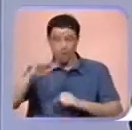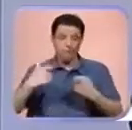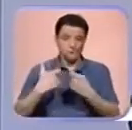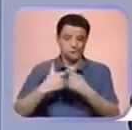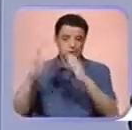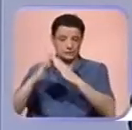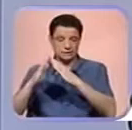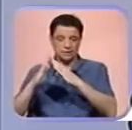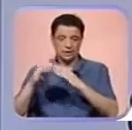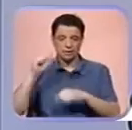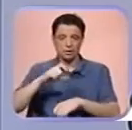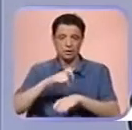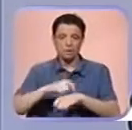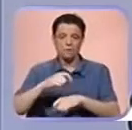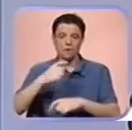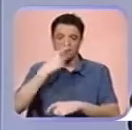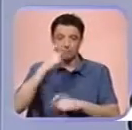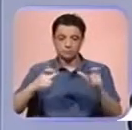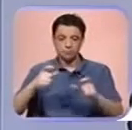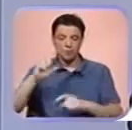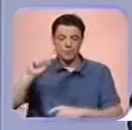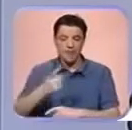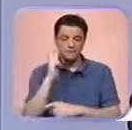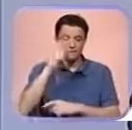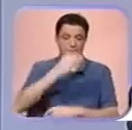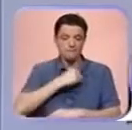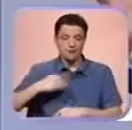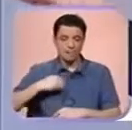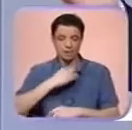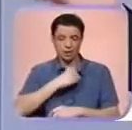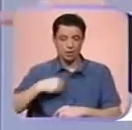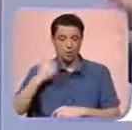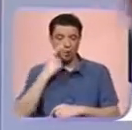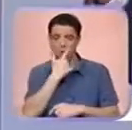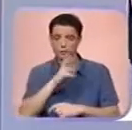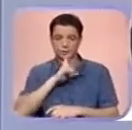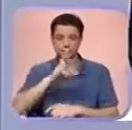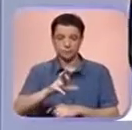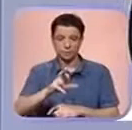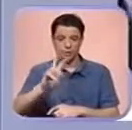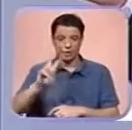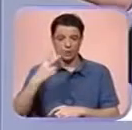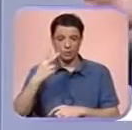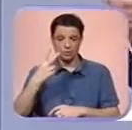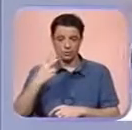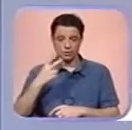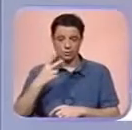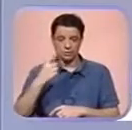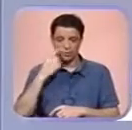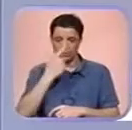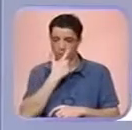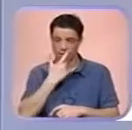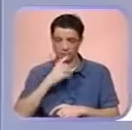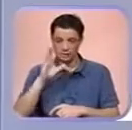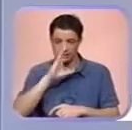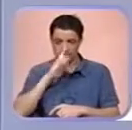partir de quando é que uma criança deve ir ao oftalmologista. Exatamente. Não é? Sim, sim. E a resposta, essa é uma, são já duas, são duas questões. Duas questões. Se